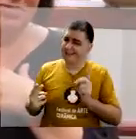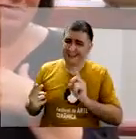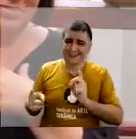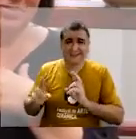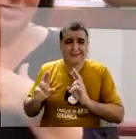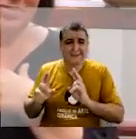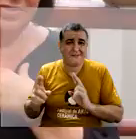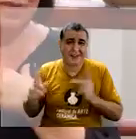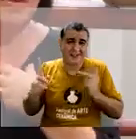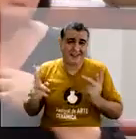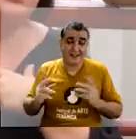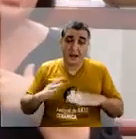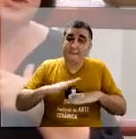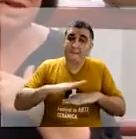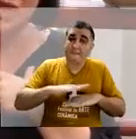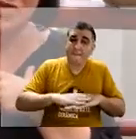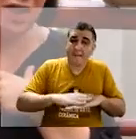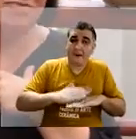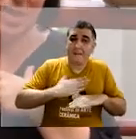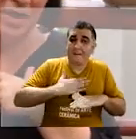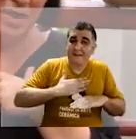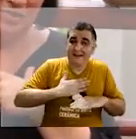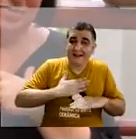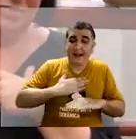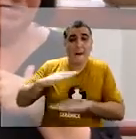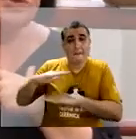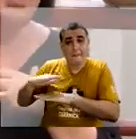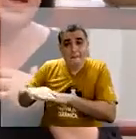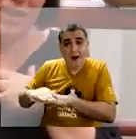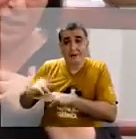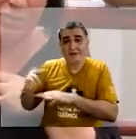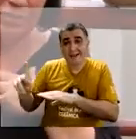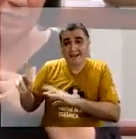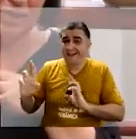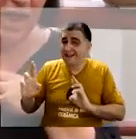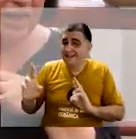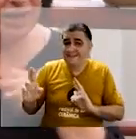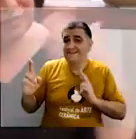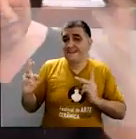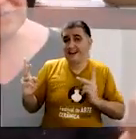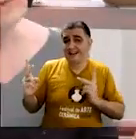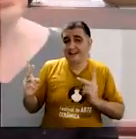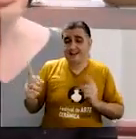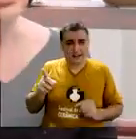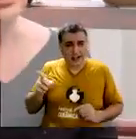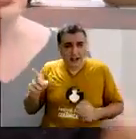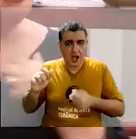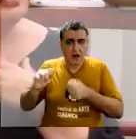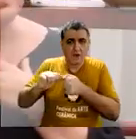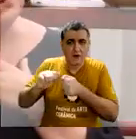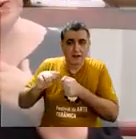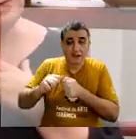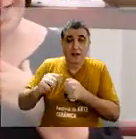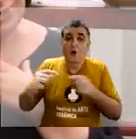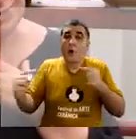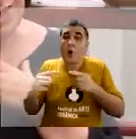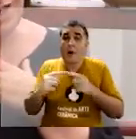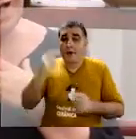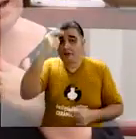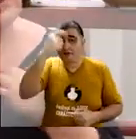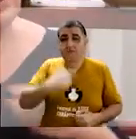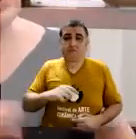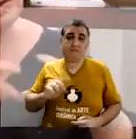mão. A minha visão estética é minha. Mesmo que ele queira me imitar, ele vai fazer uma imitação, mas não vai fazer o que eu